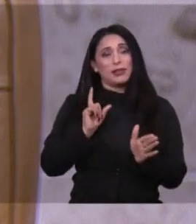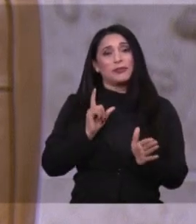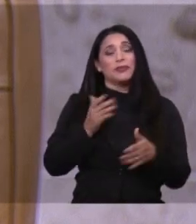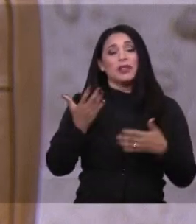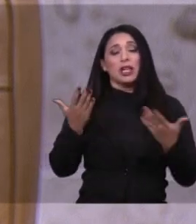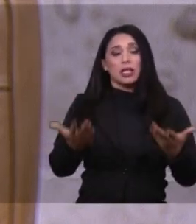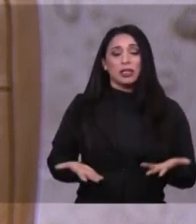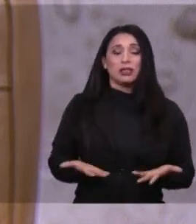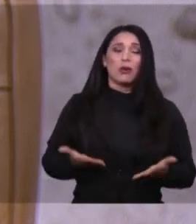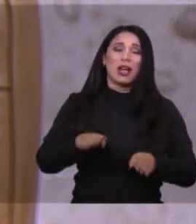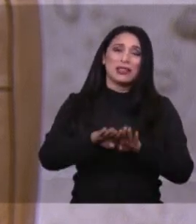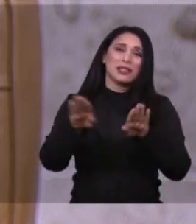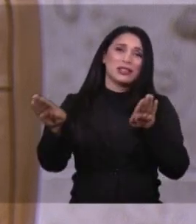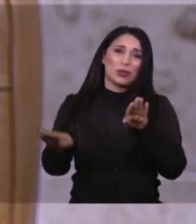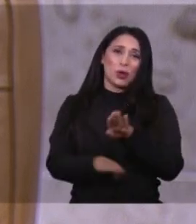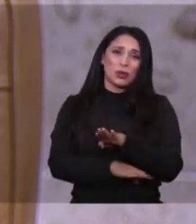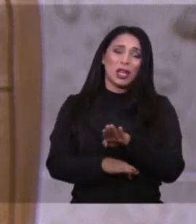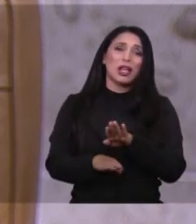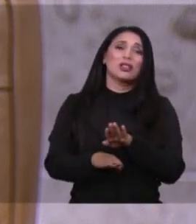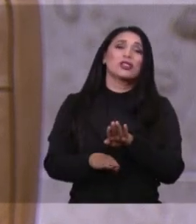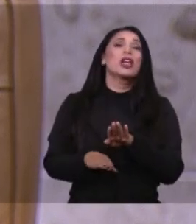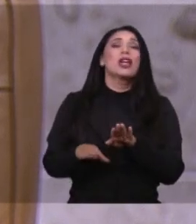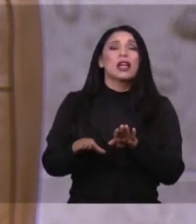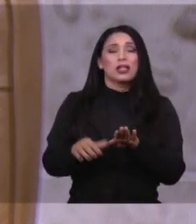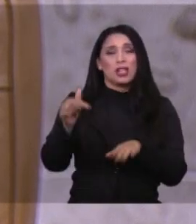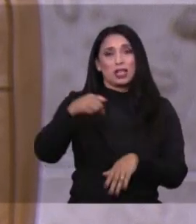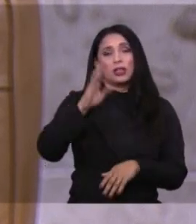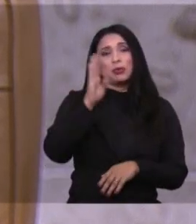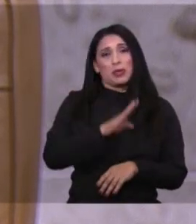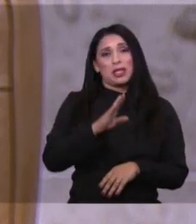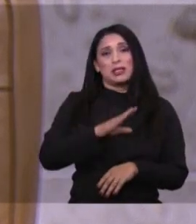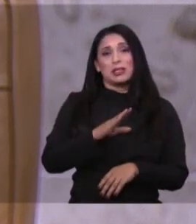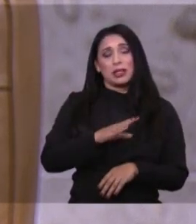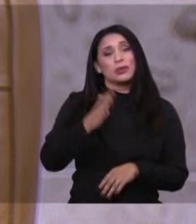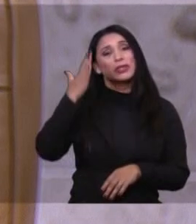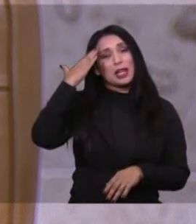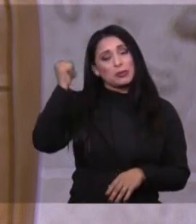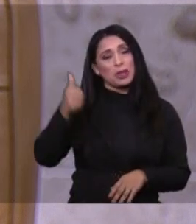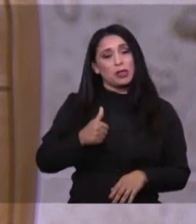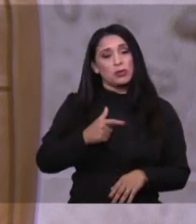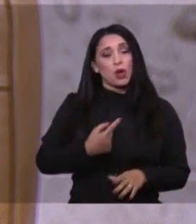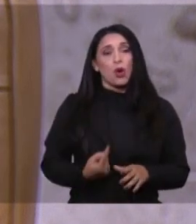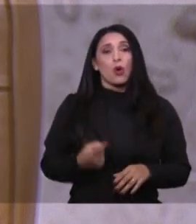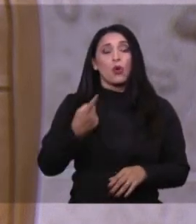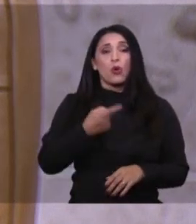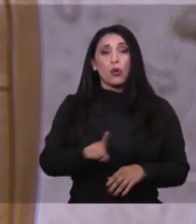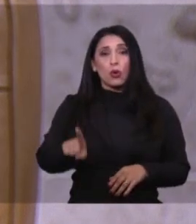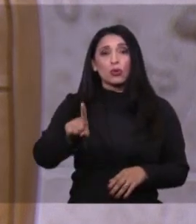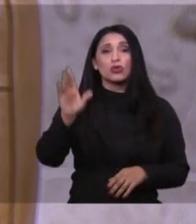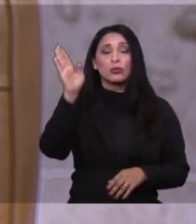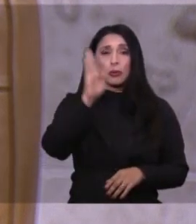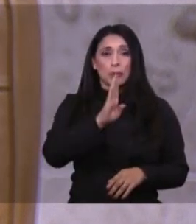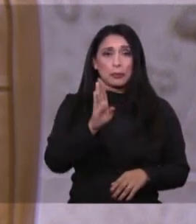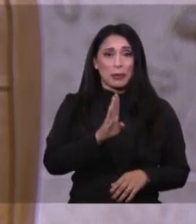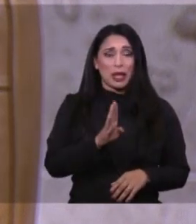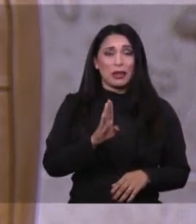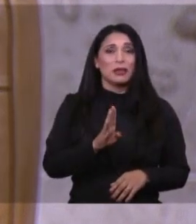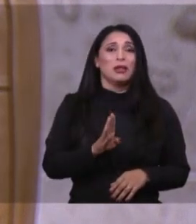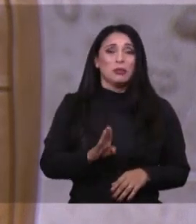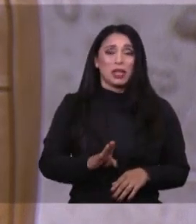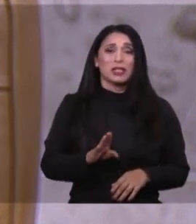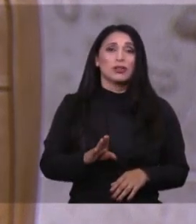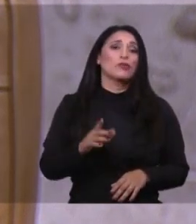é inquestionável. O último país do continente americano a abolir oficialmente a escravatura, o Brasil, desde